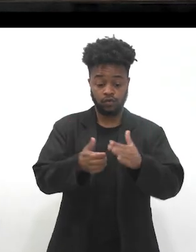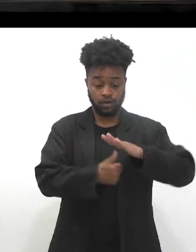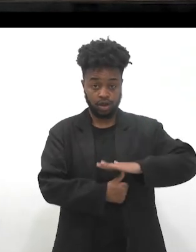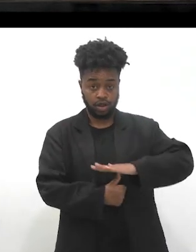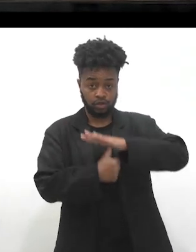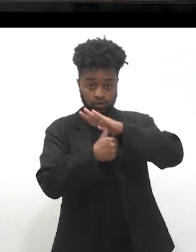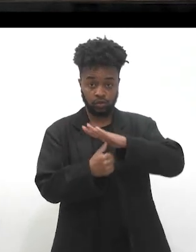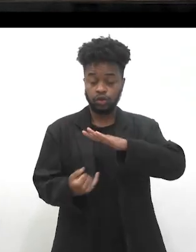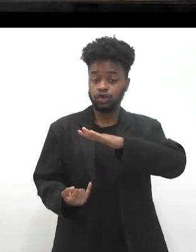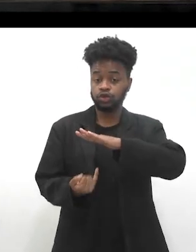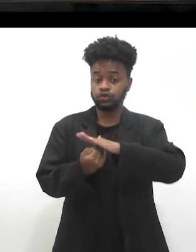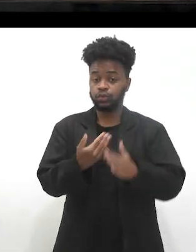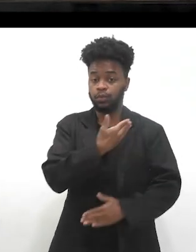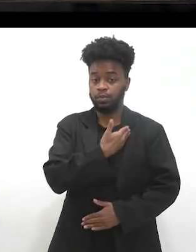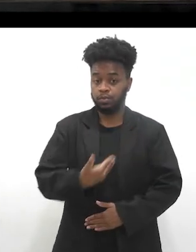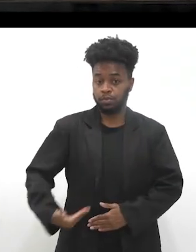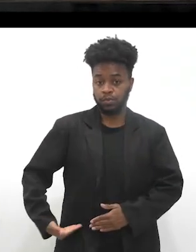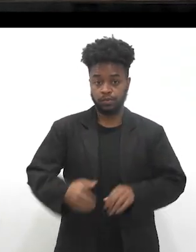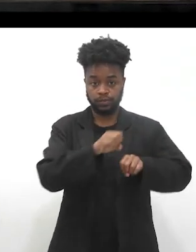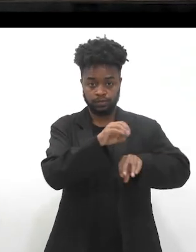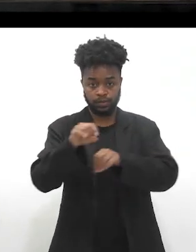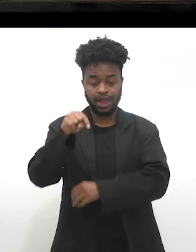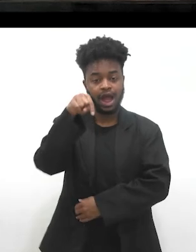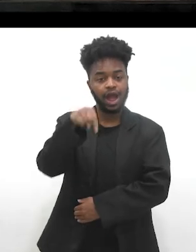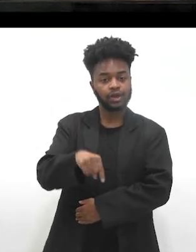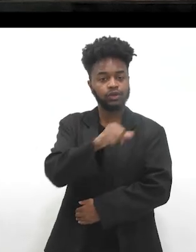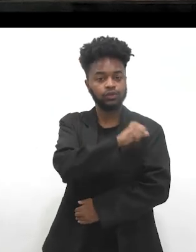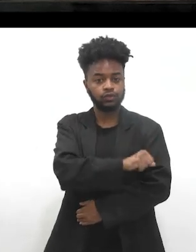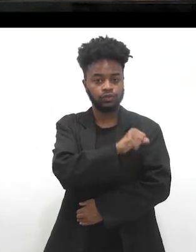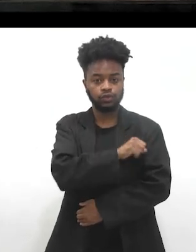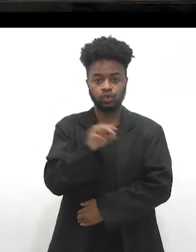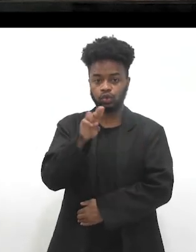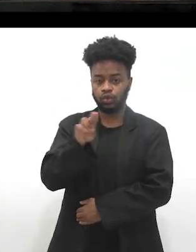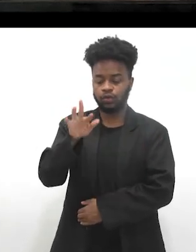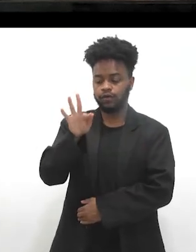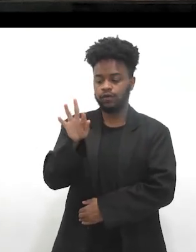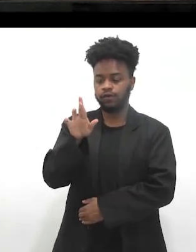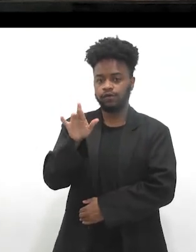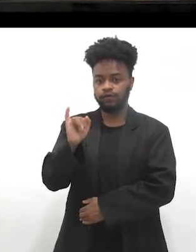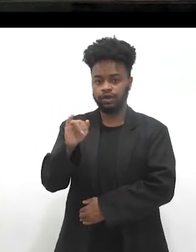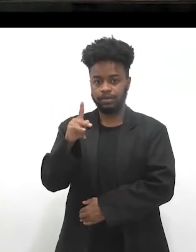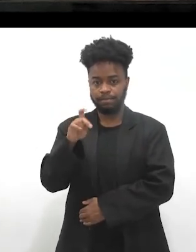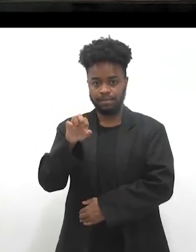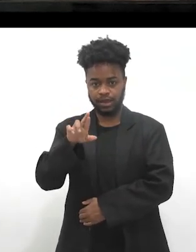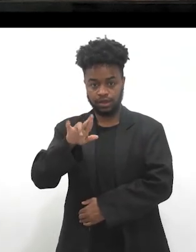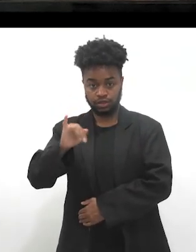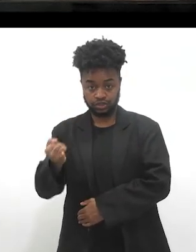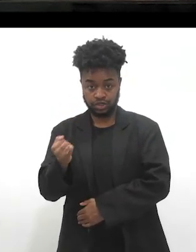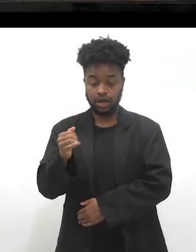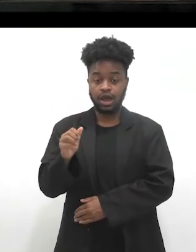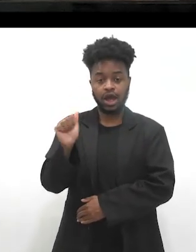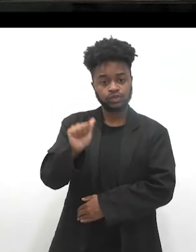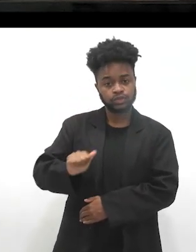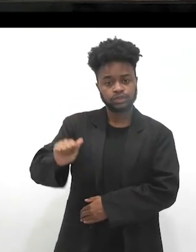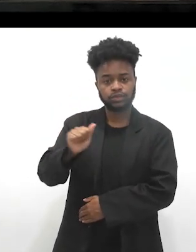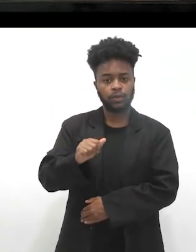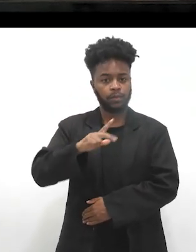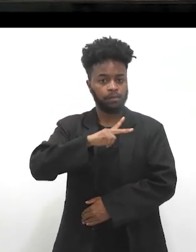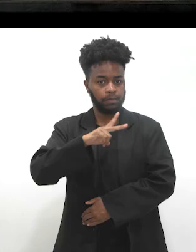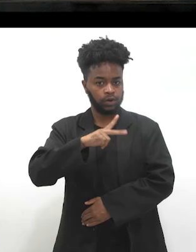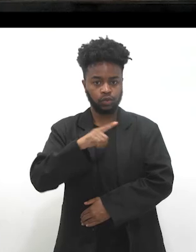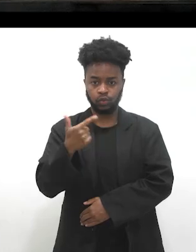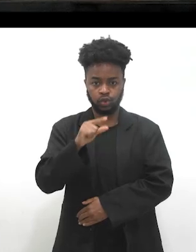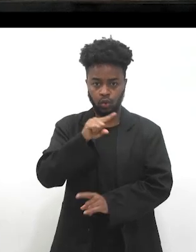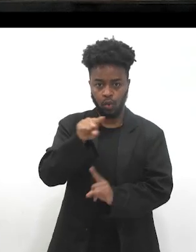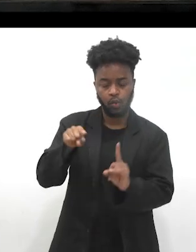Fórum de Reitores das Instituições Públicas de Ensino do Estado do Rio de Janeiro, FRIPERJ, é uma associação privada sem fins lucrativos